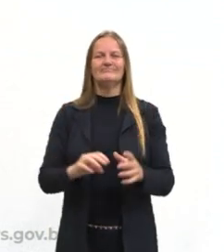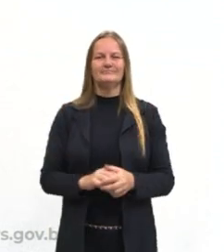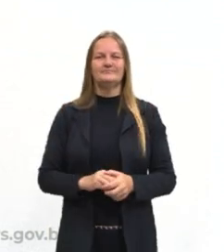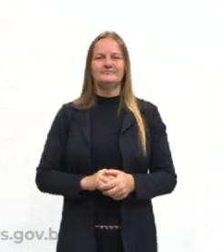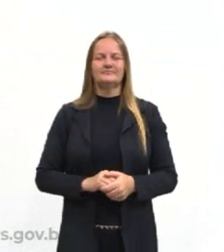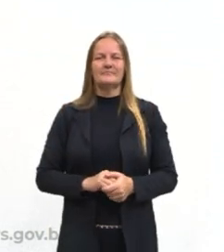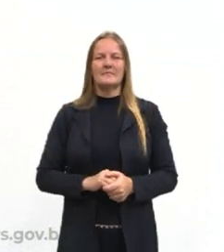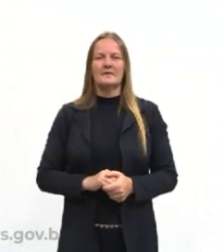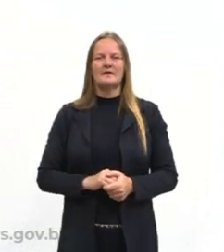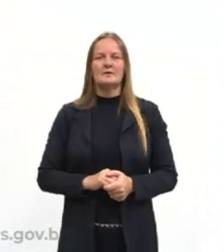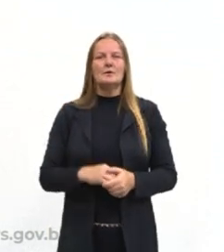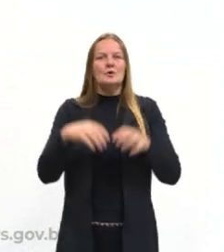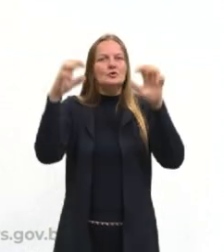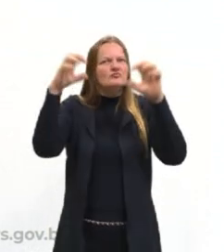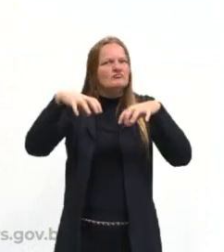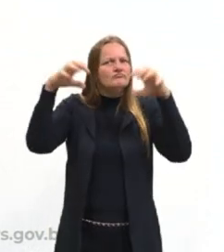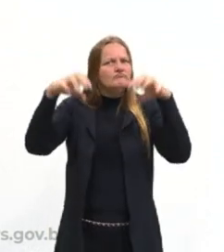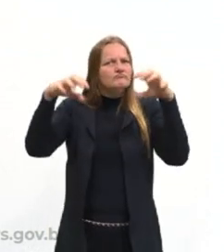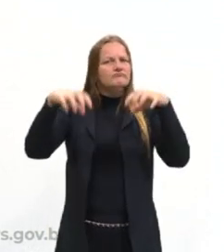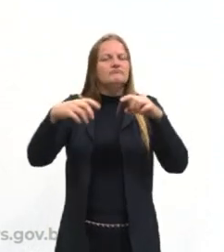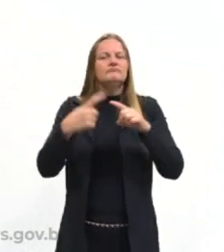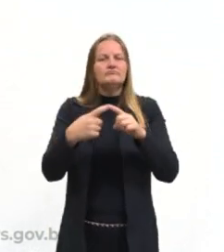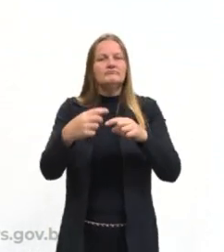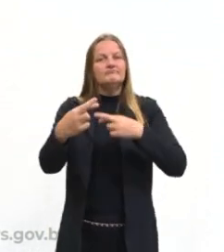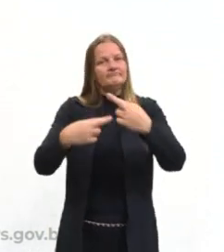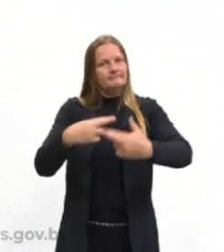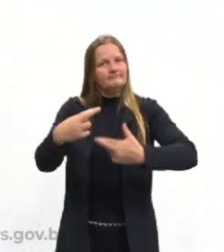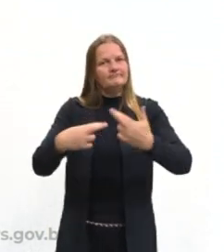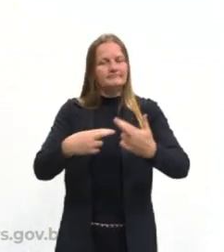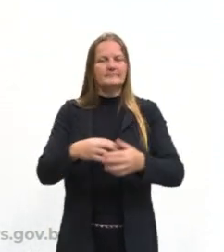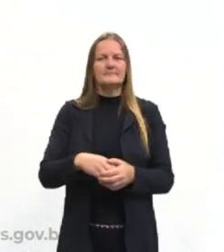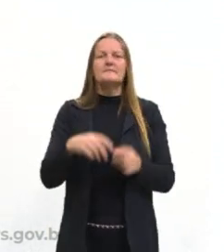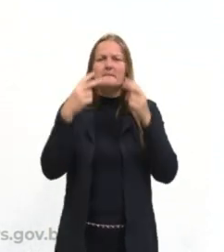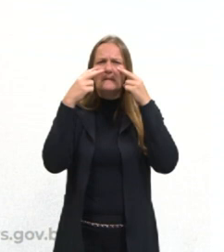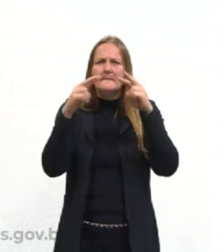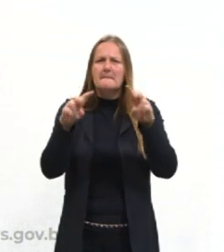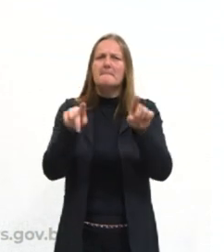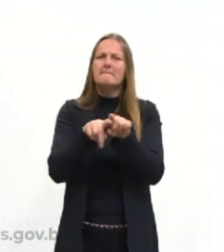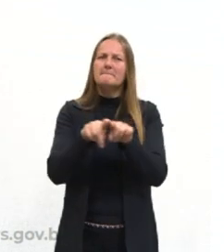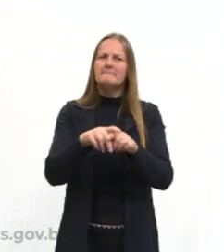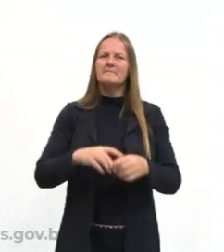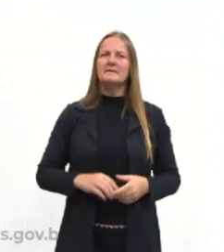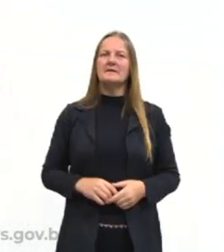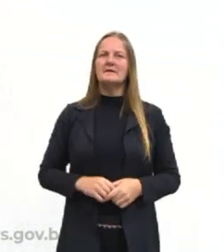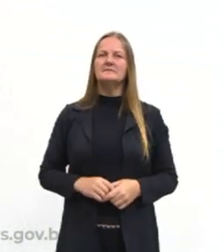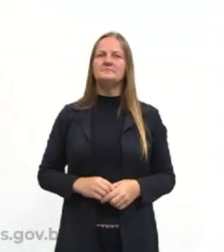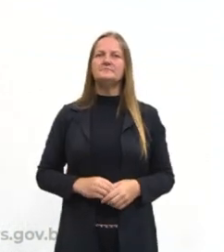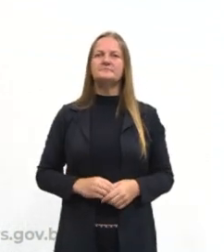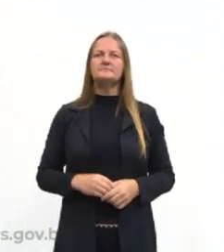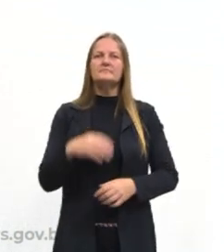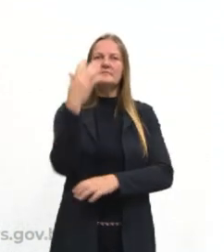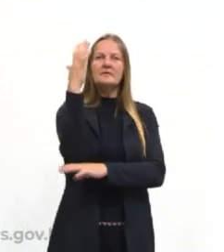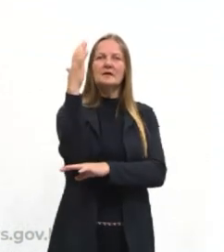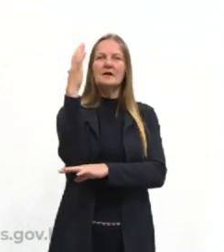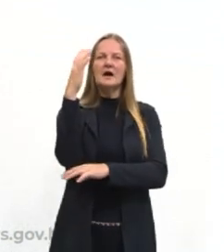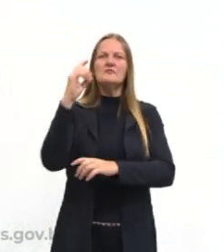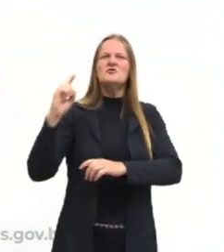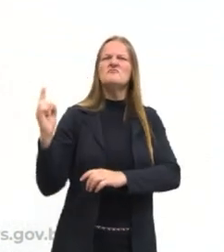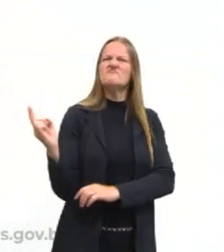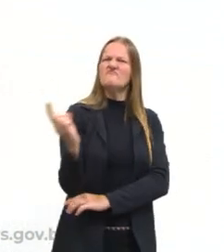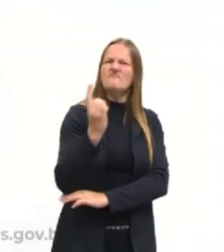bastante chuva relacionada isso outra coisa a gente vê né aquela a árvores aquelas árvores